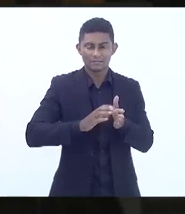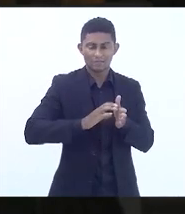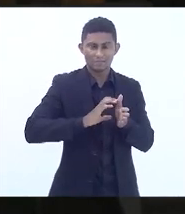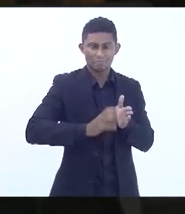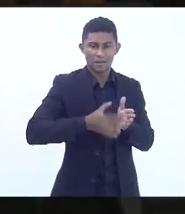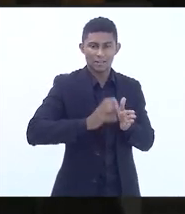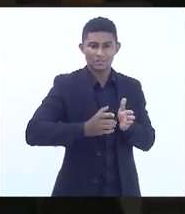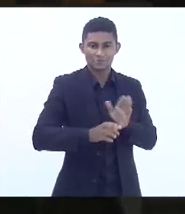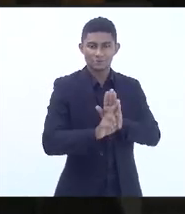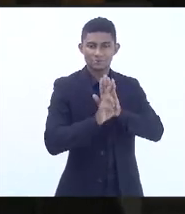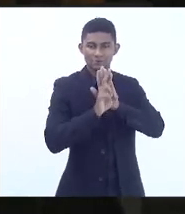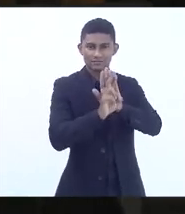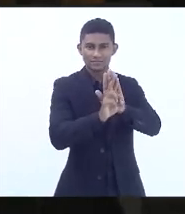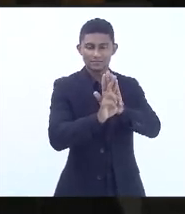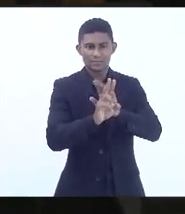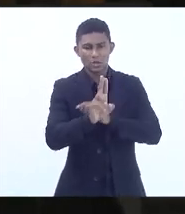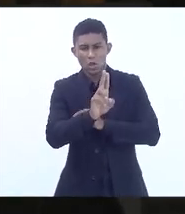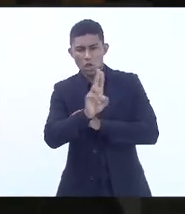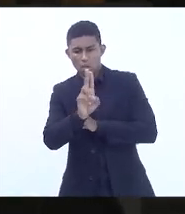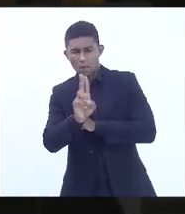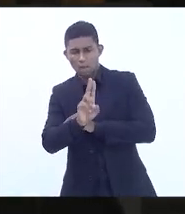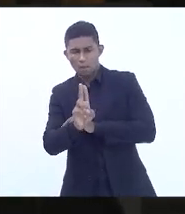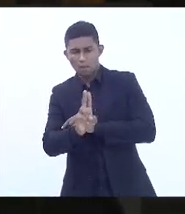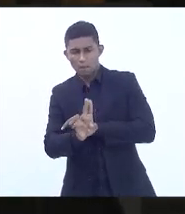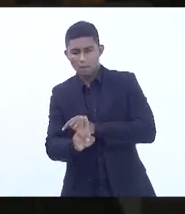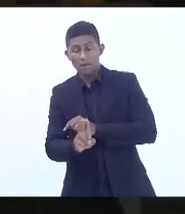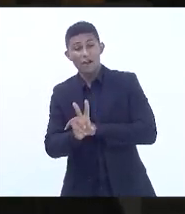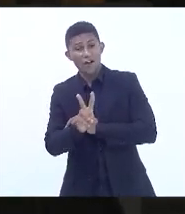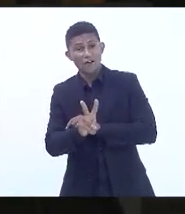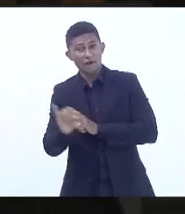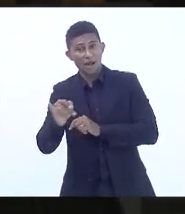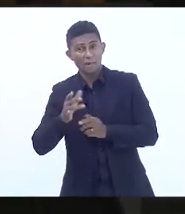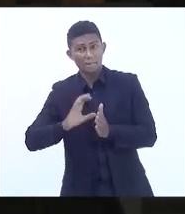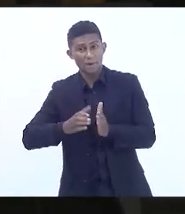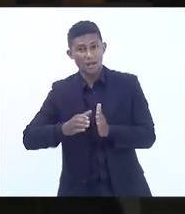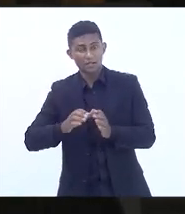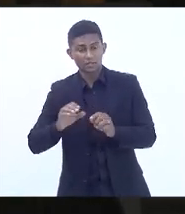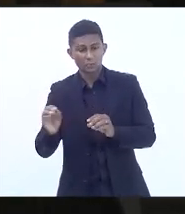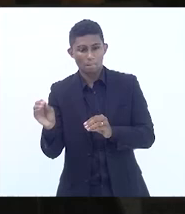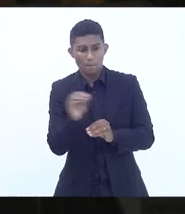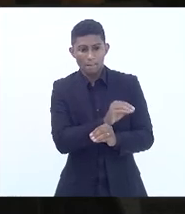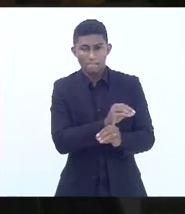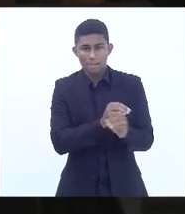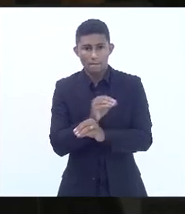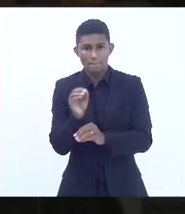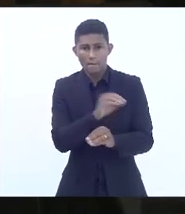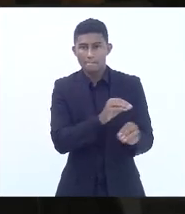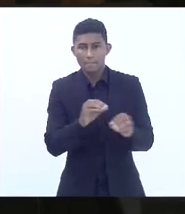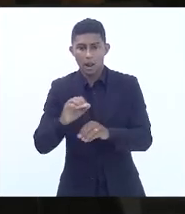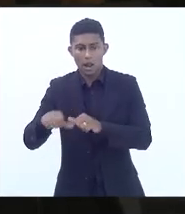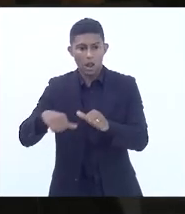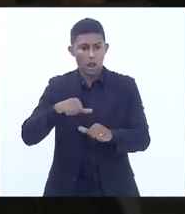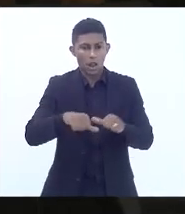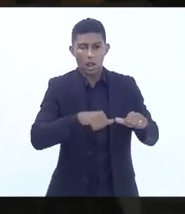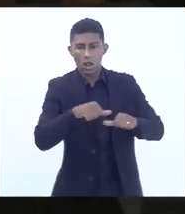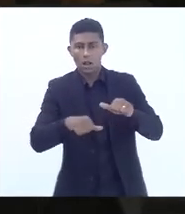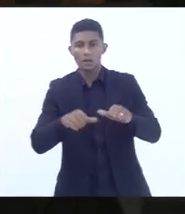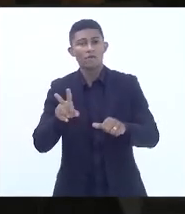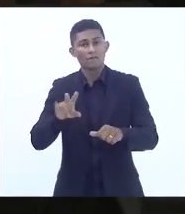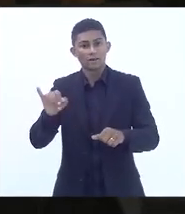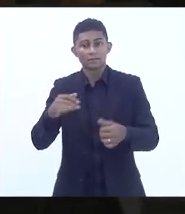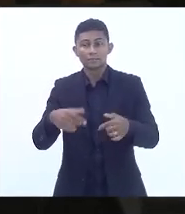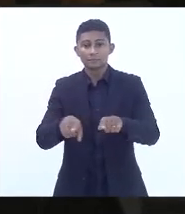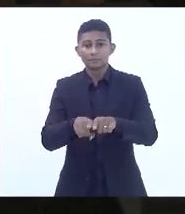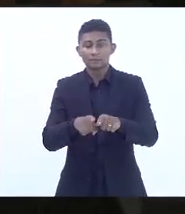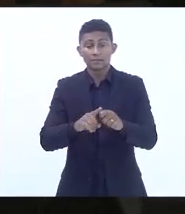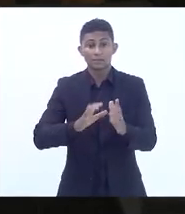e que estão do lado dos nomes vão se alterar profundamente e aparecerá partidos que